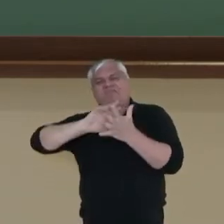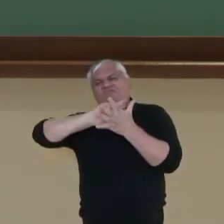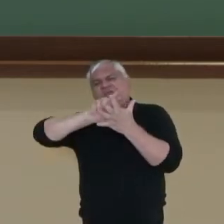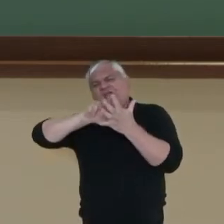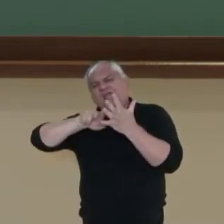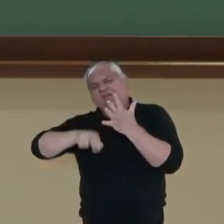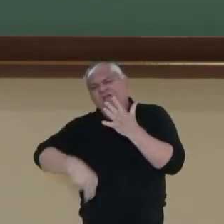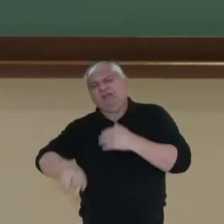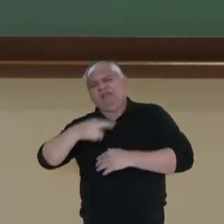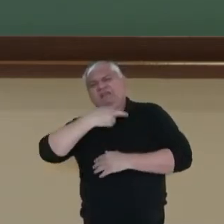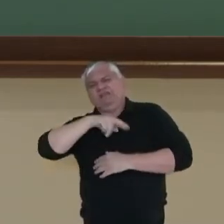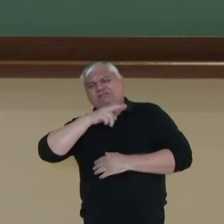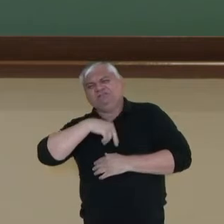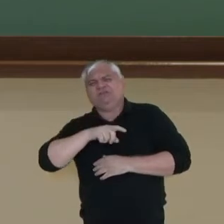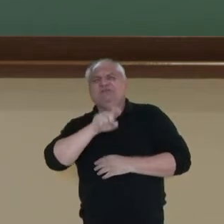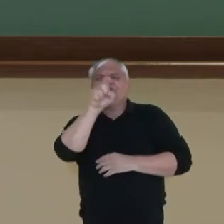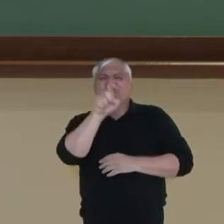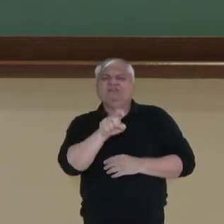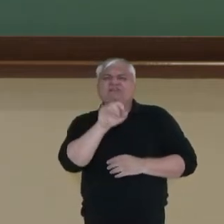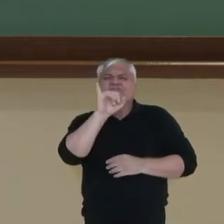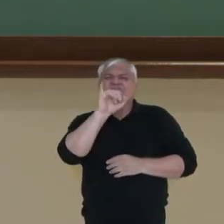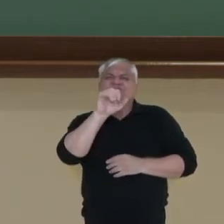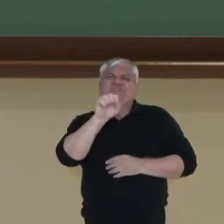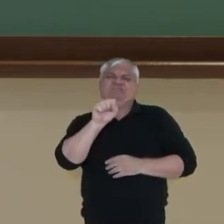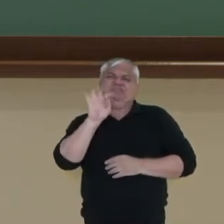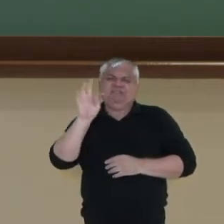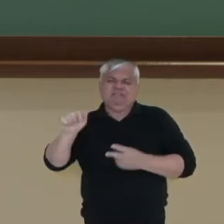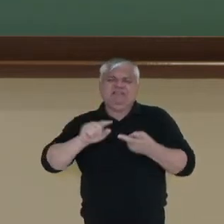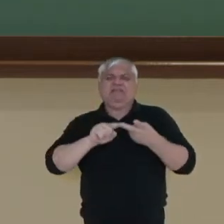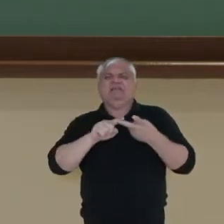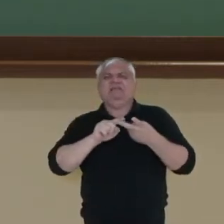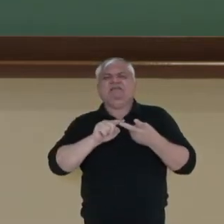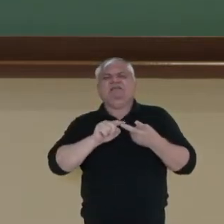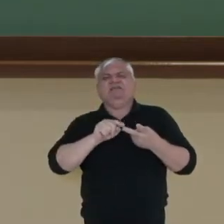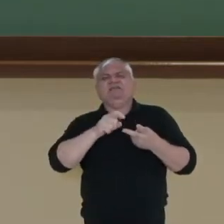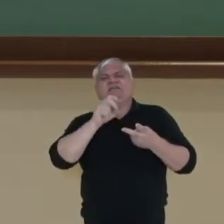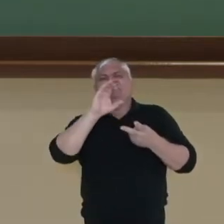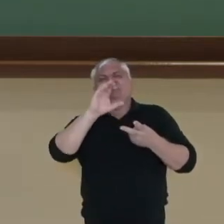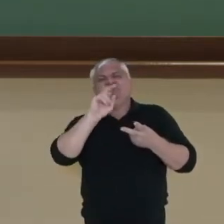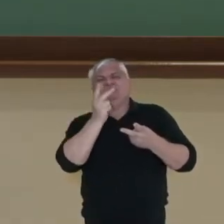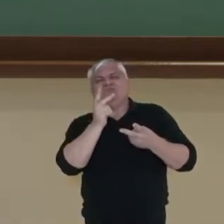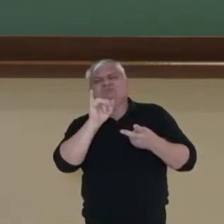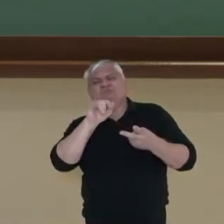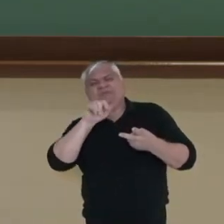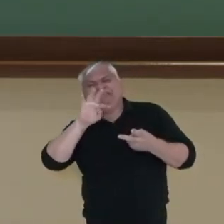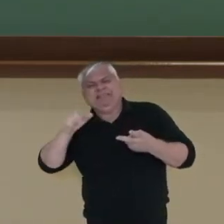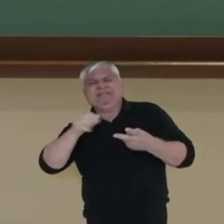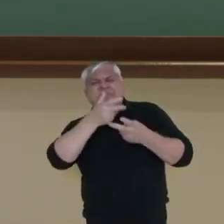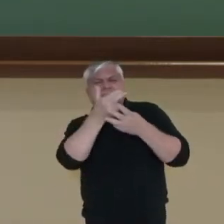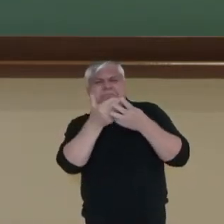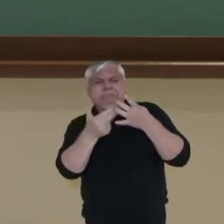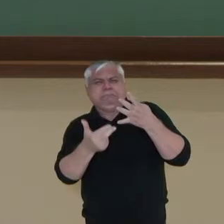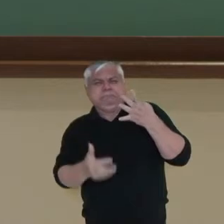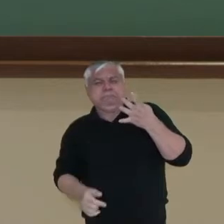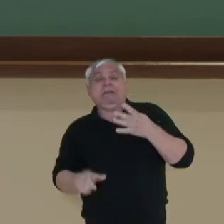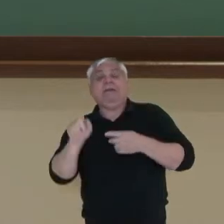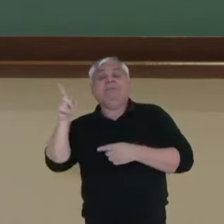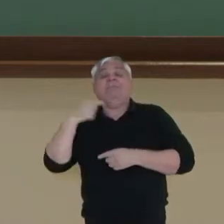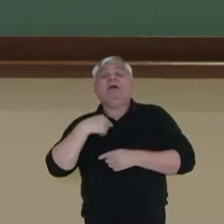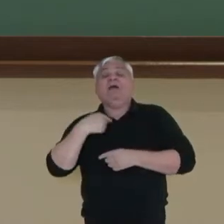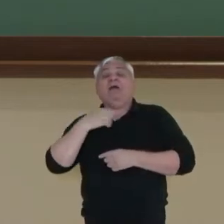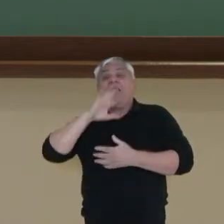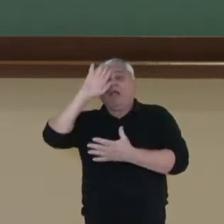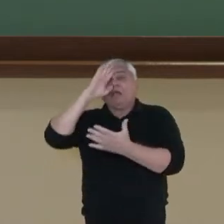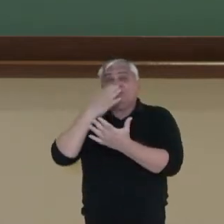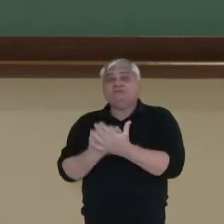como os xiitas, os sunitas, entre outros, mas eles acreditam no Deus abraânico,